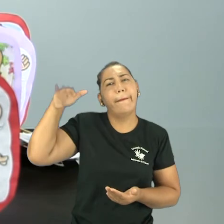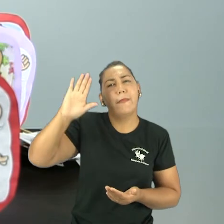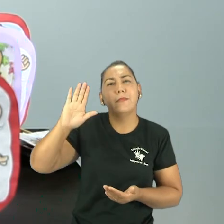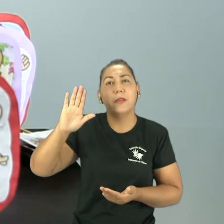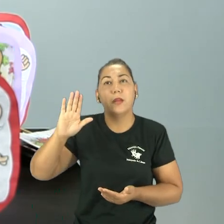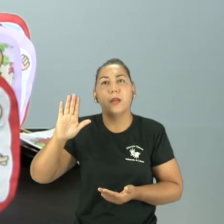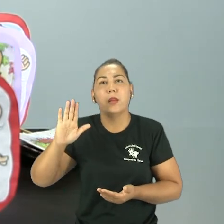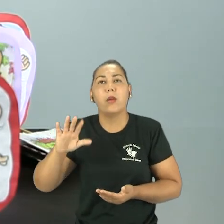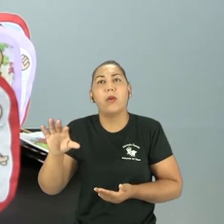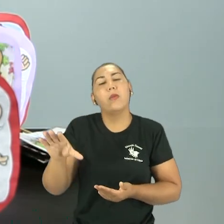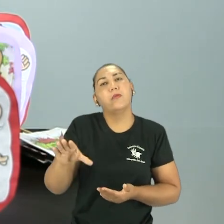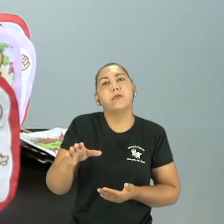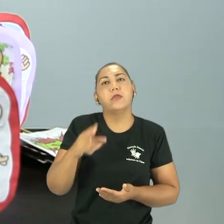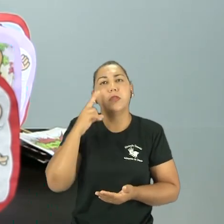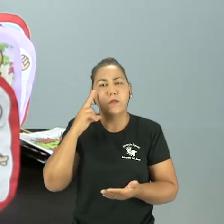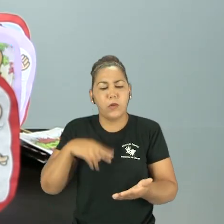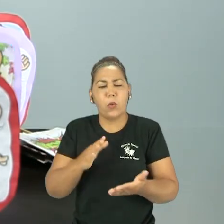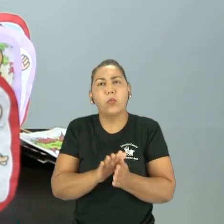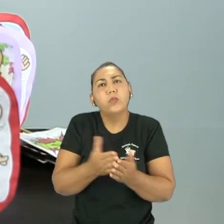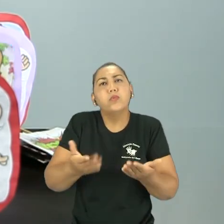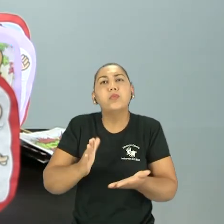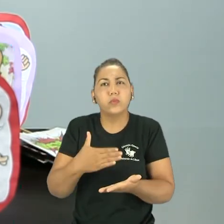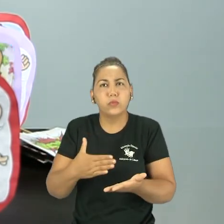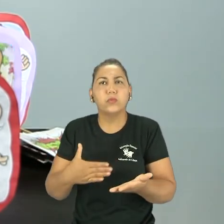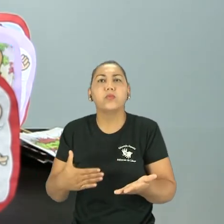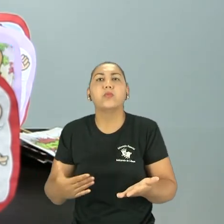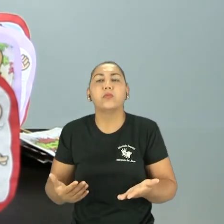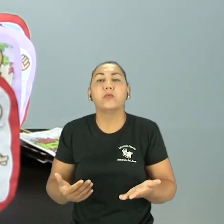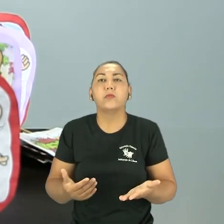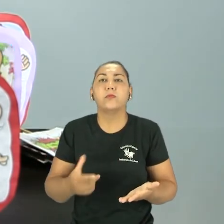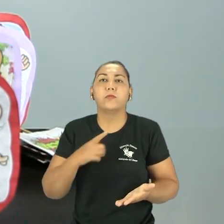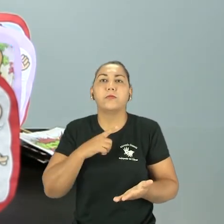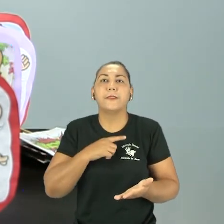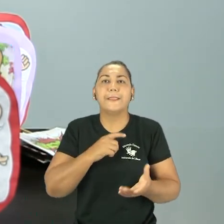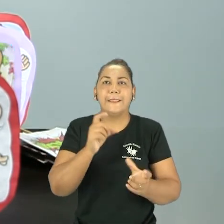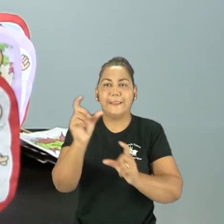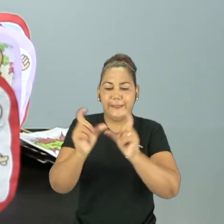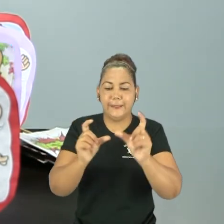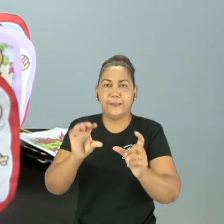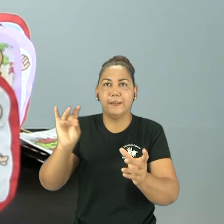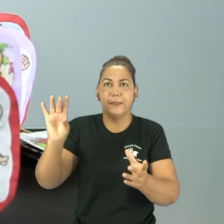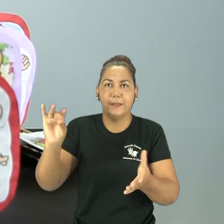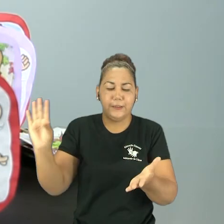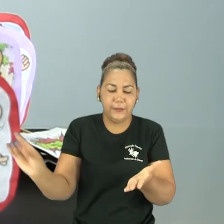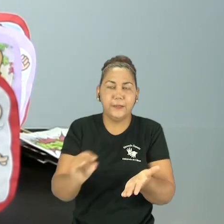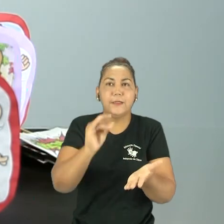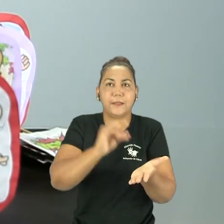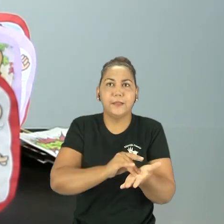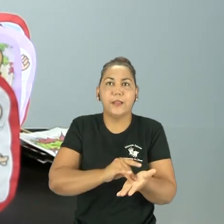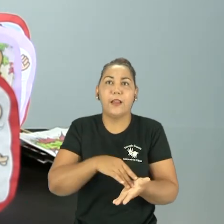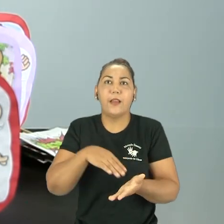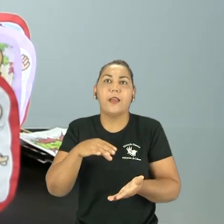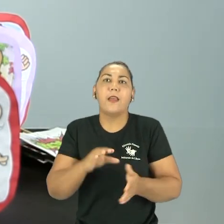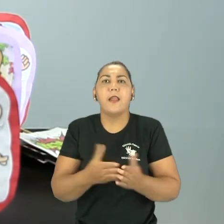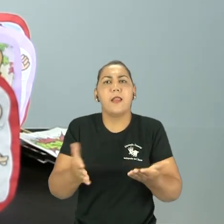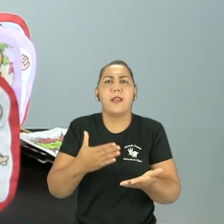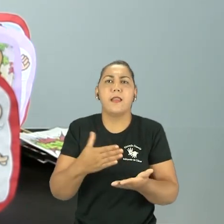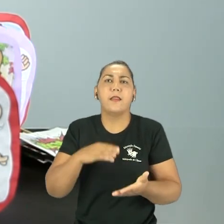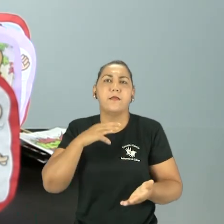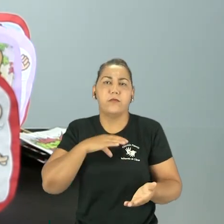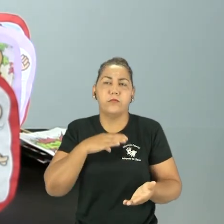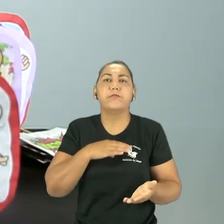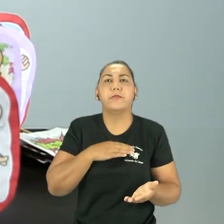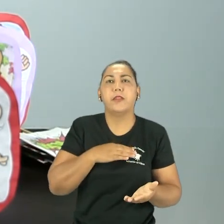um caderno, quando você pega um livro, geralmente tem lá uma atividade colada com eles, ou um livro também de português, ou até outra